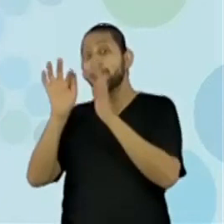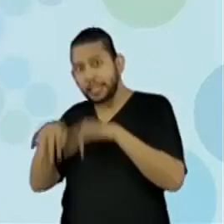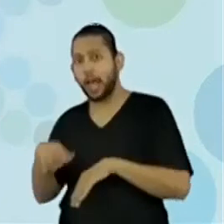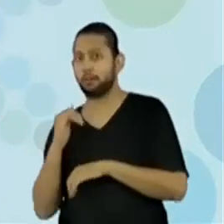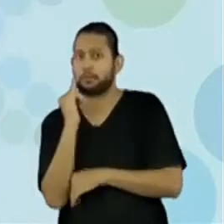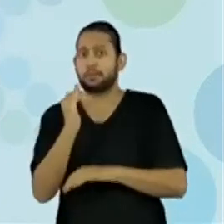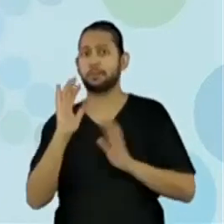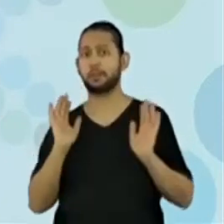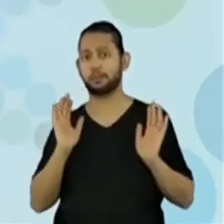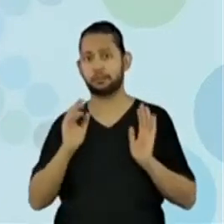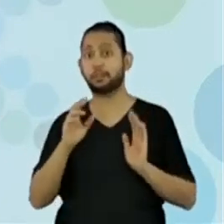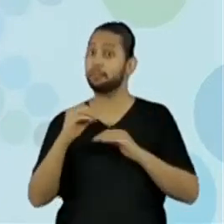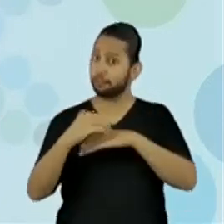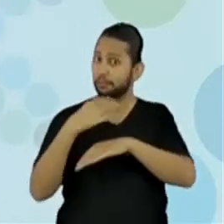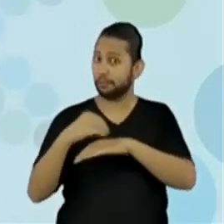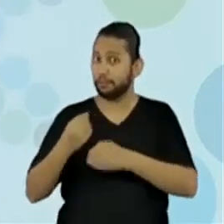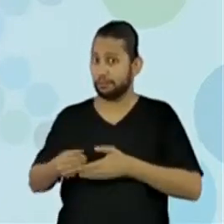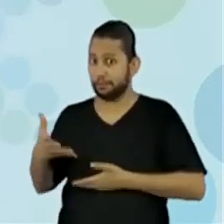as características dela.